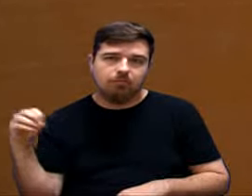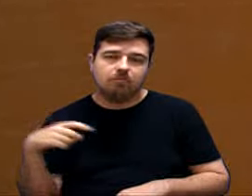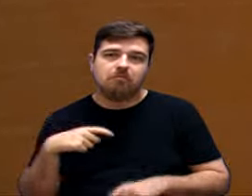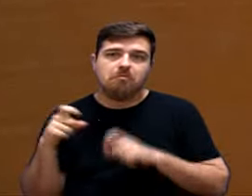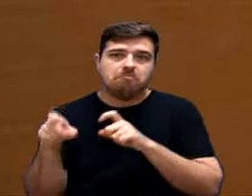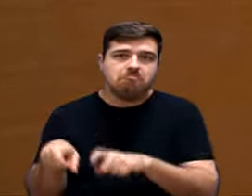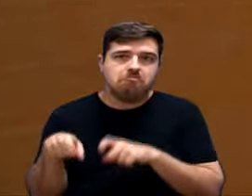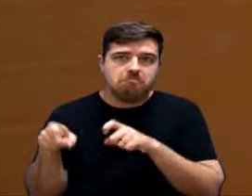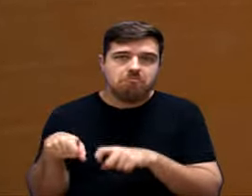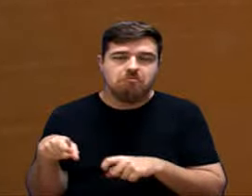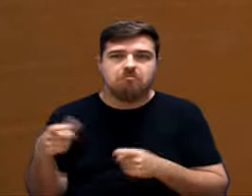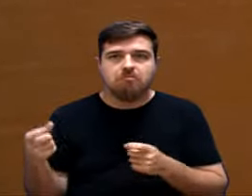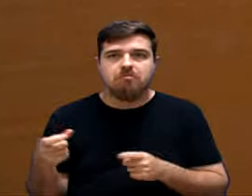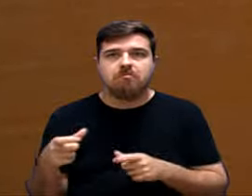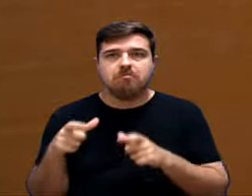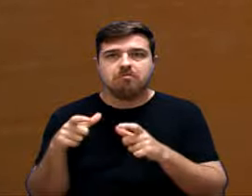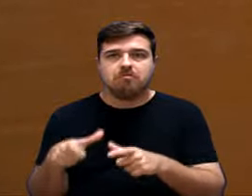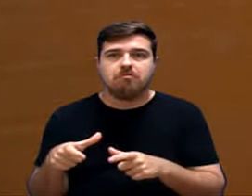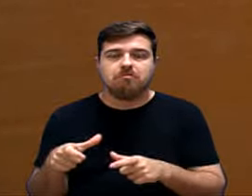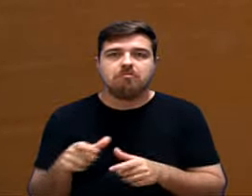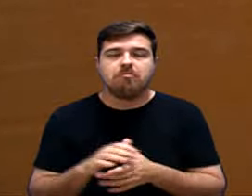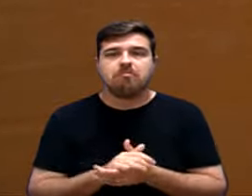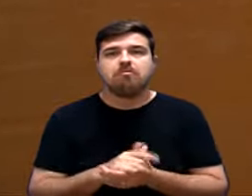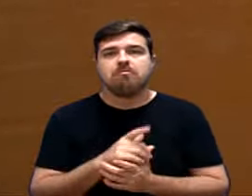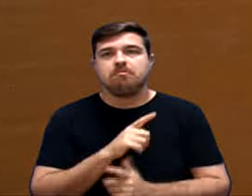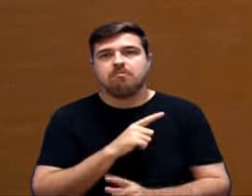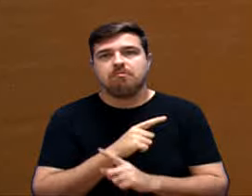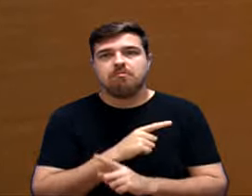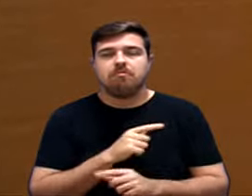tubias mas precisamente no bairro do 25